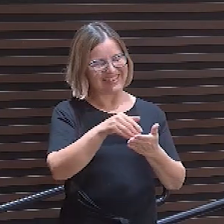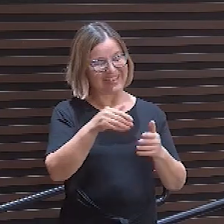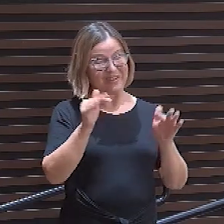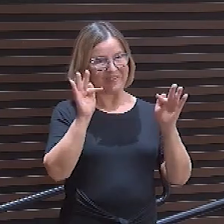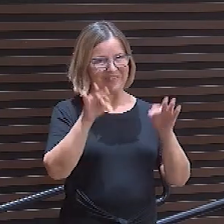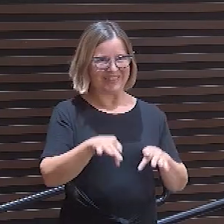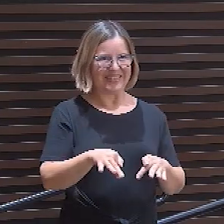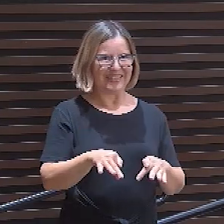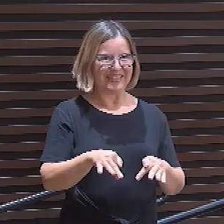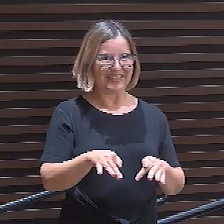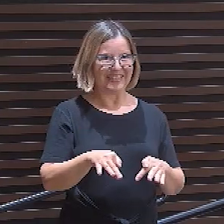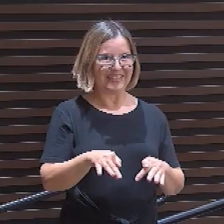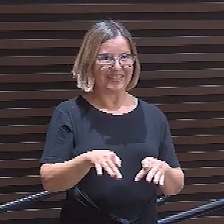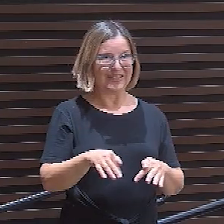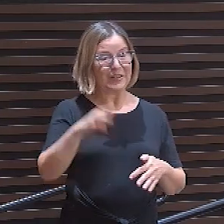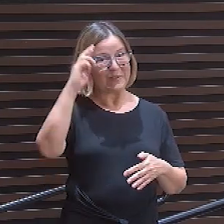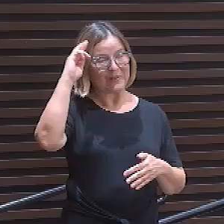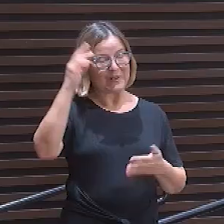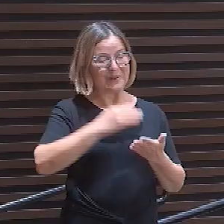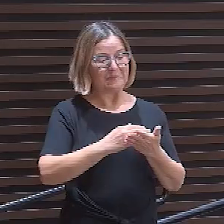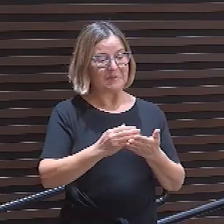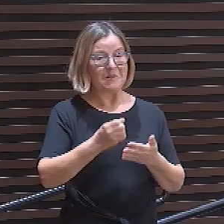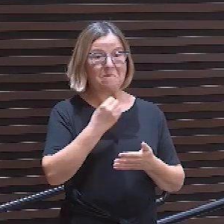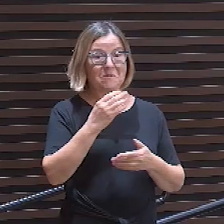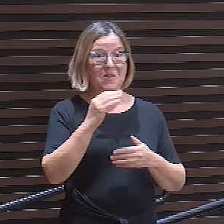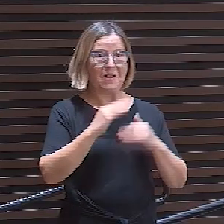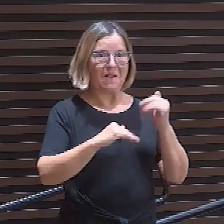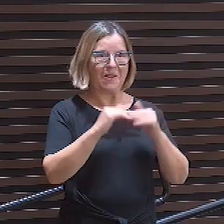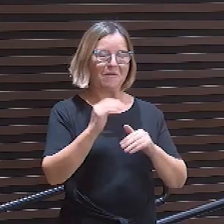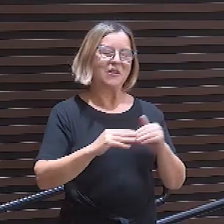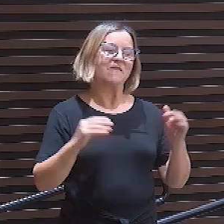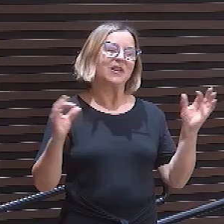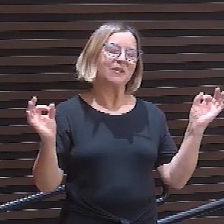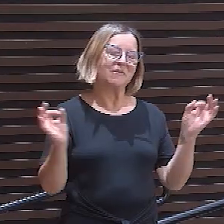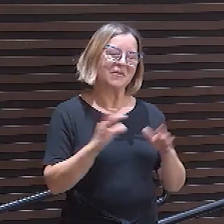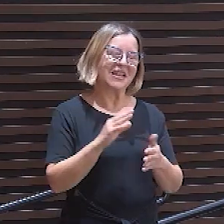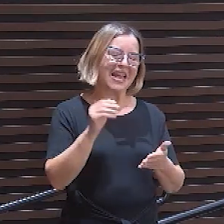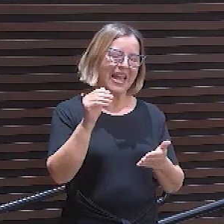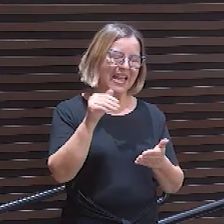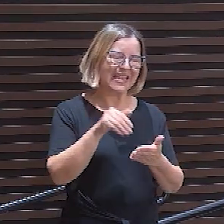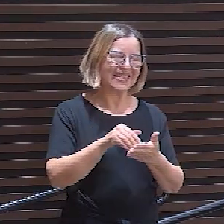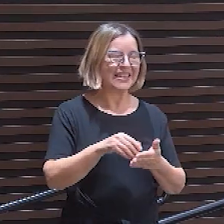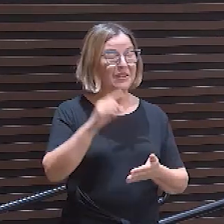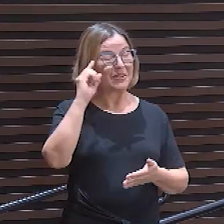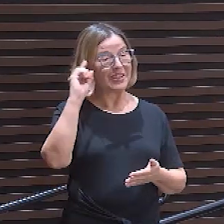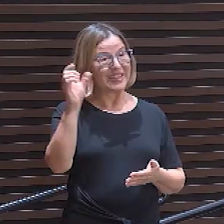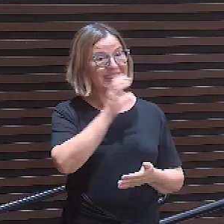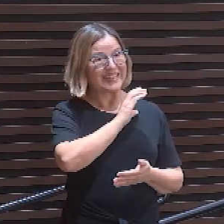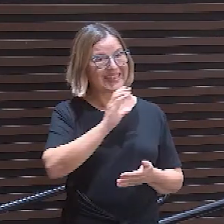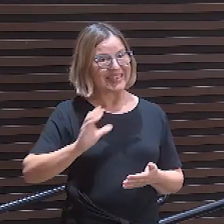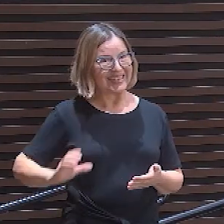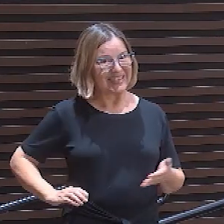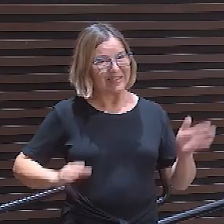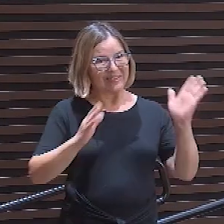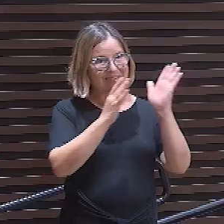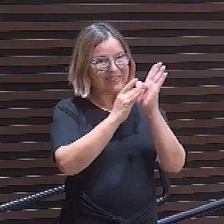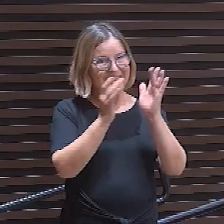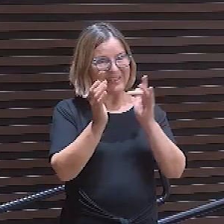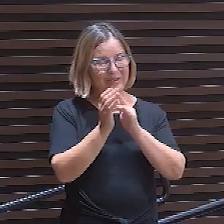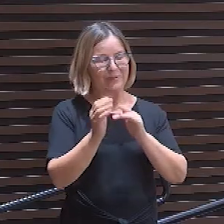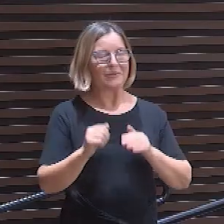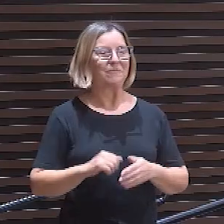que começou a boa obra há de completar até o dia de Cristo Jesus. Eu hoje cheguei de São